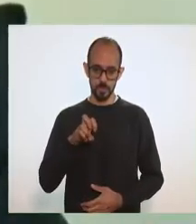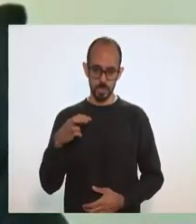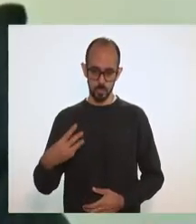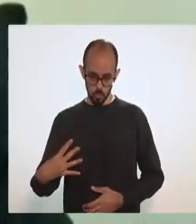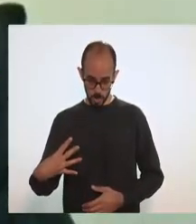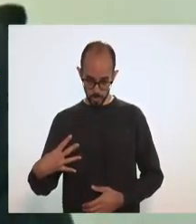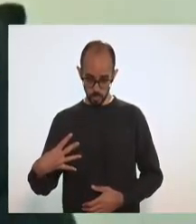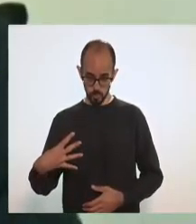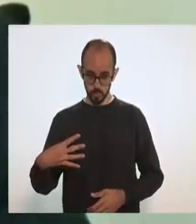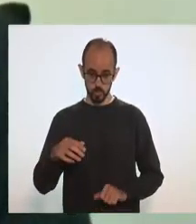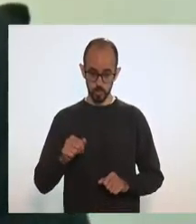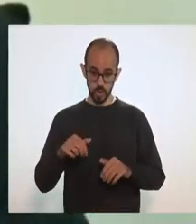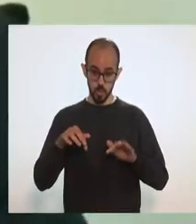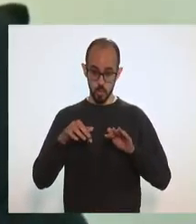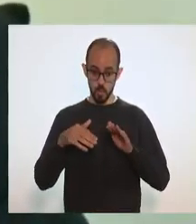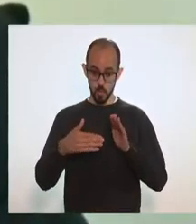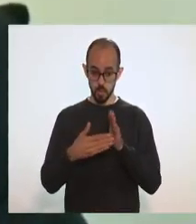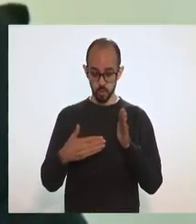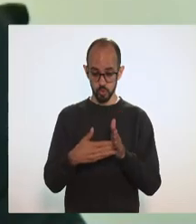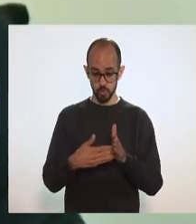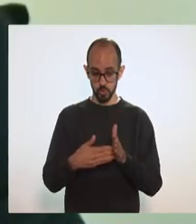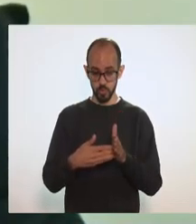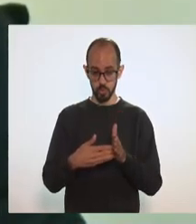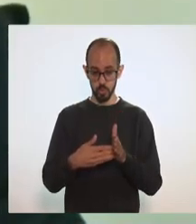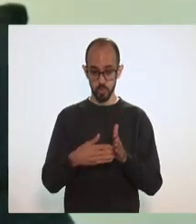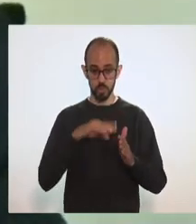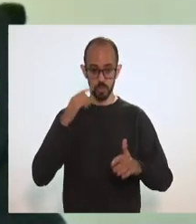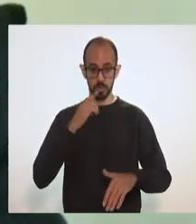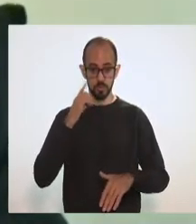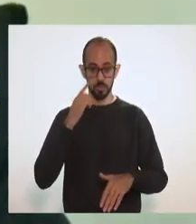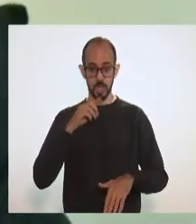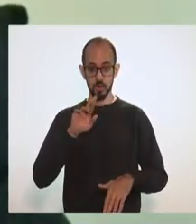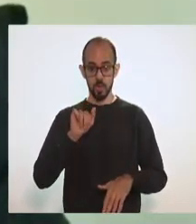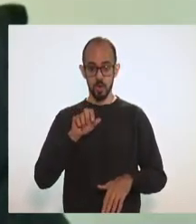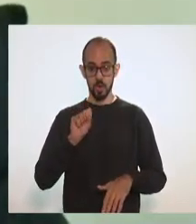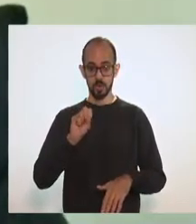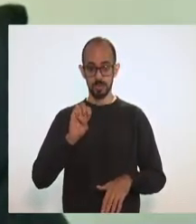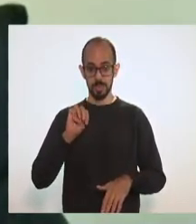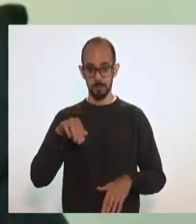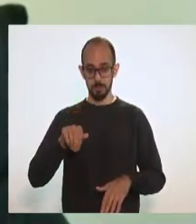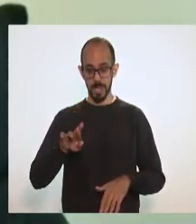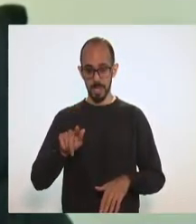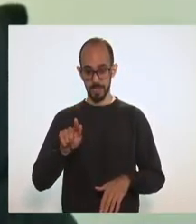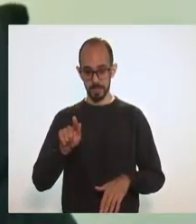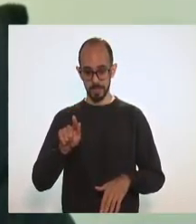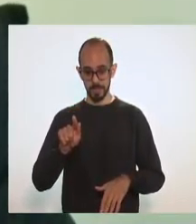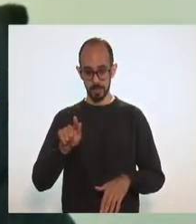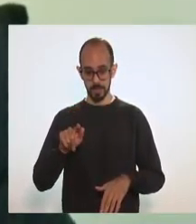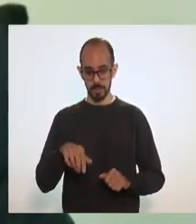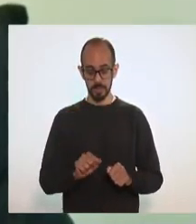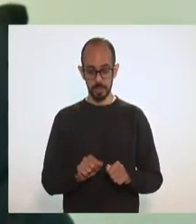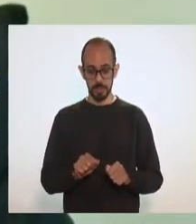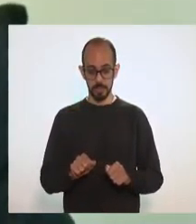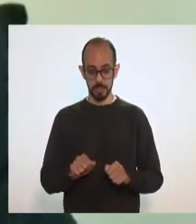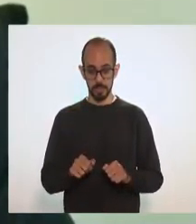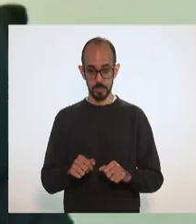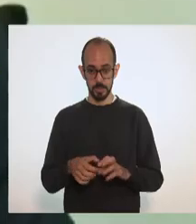1860-2020 do relator deputado Luiz Paulo, que é o deputado Alexandre Pinocloc, pedido de vista concedido deputado Rodrigo